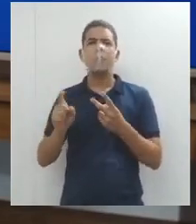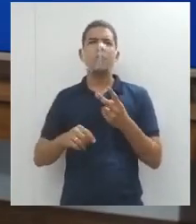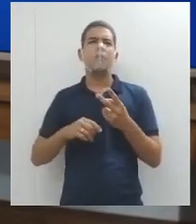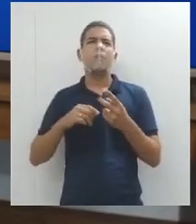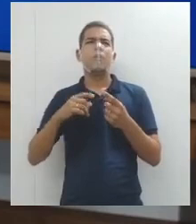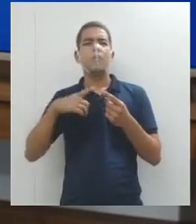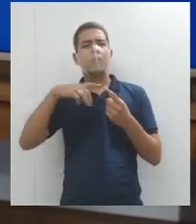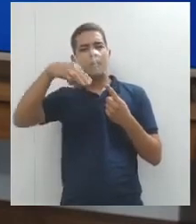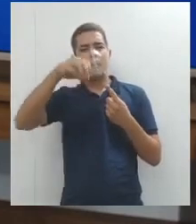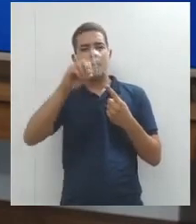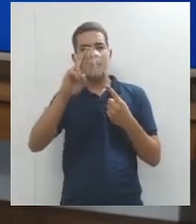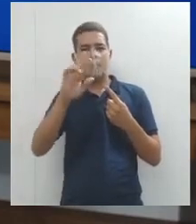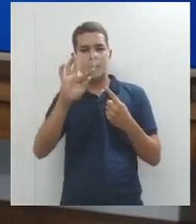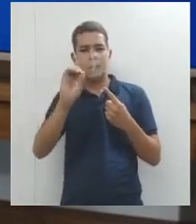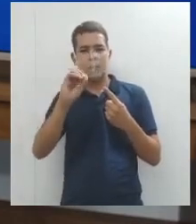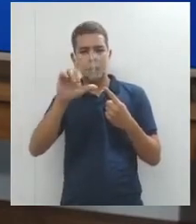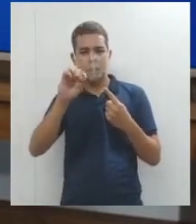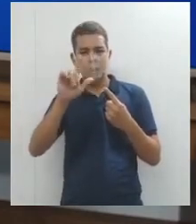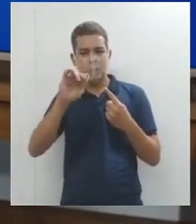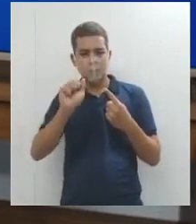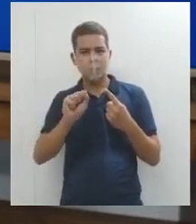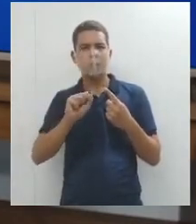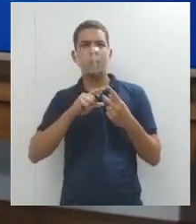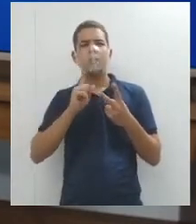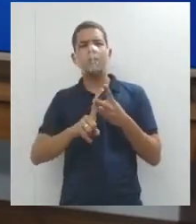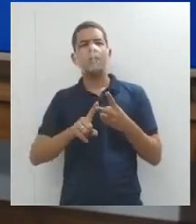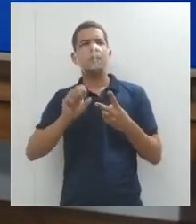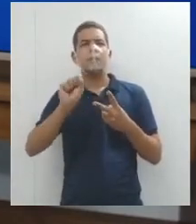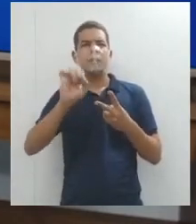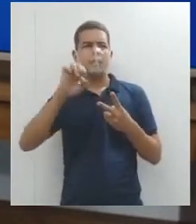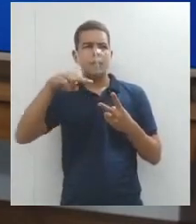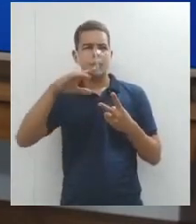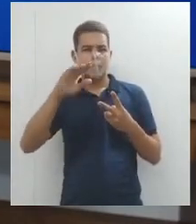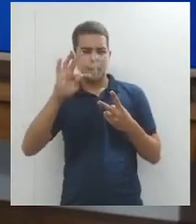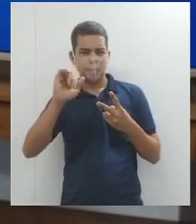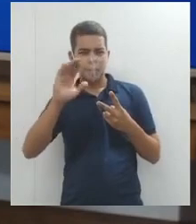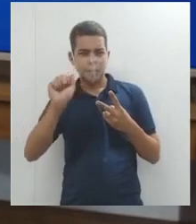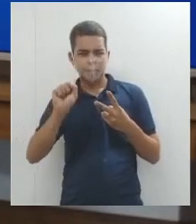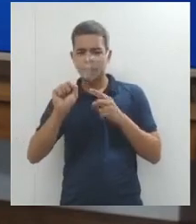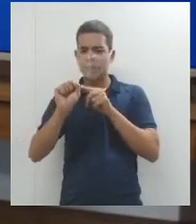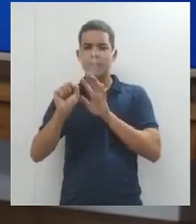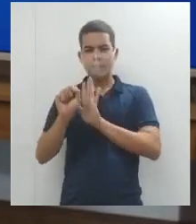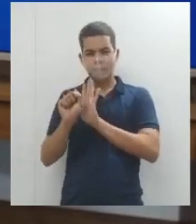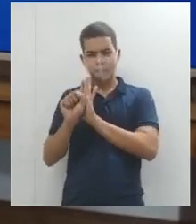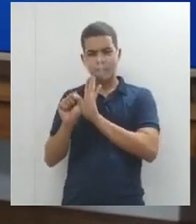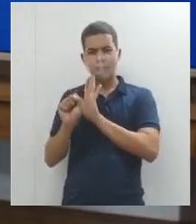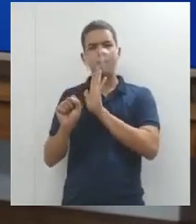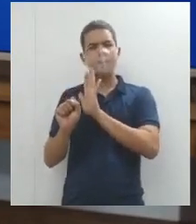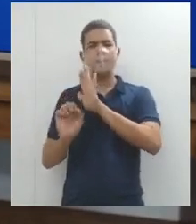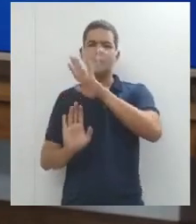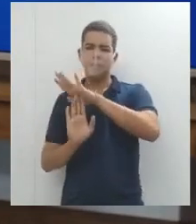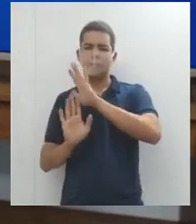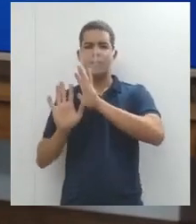e as funções sintáticas. A priori, eu não vou sistematizar as sintáticas porque estamos ainda muito no